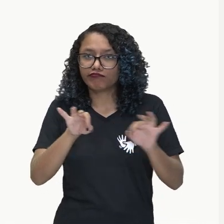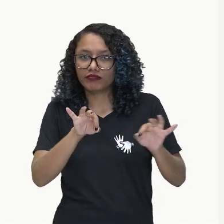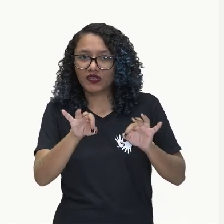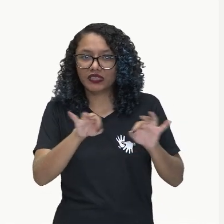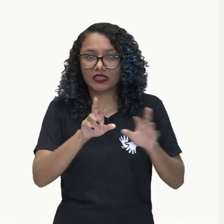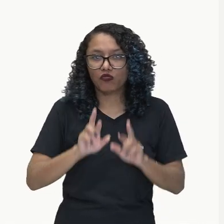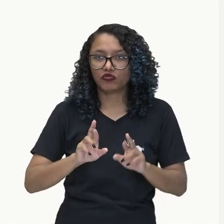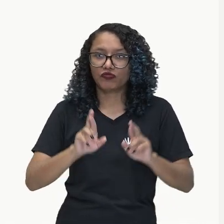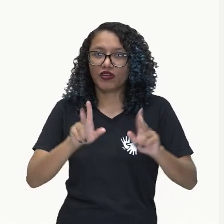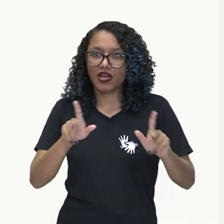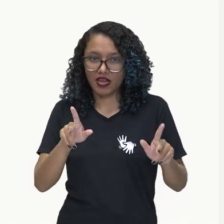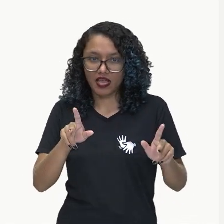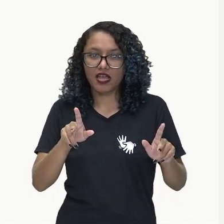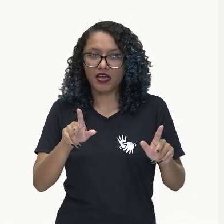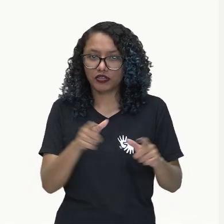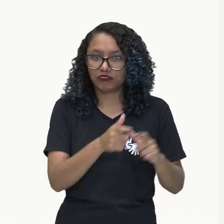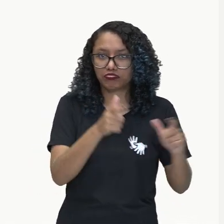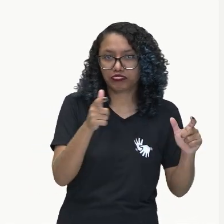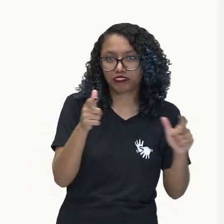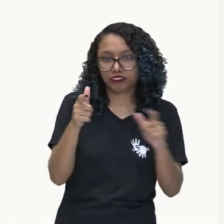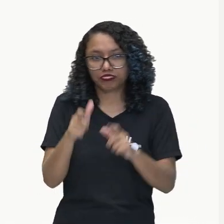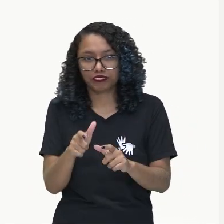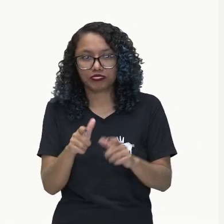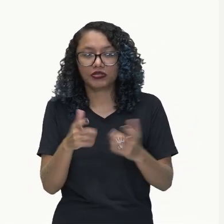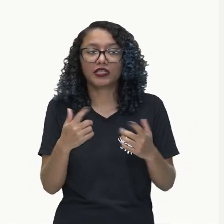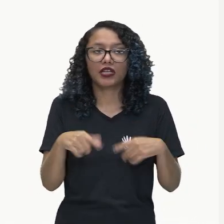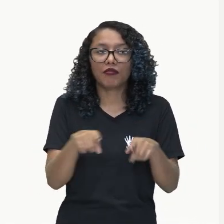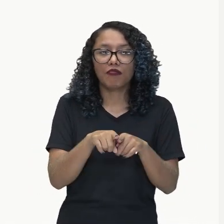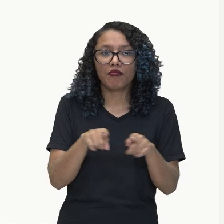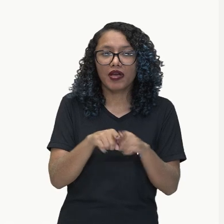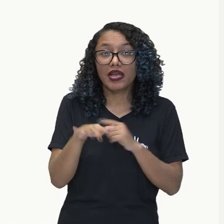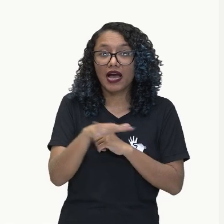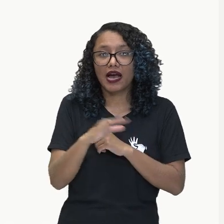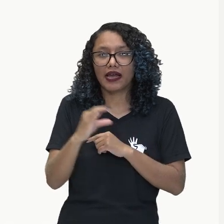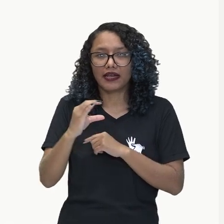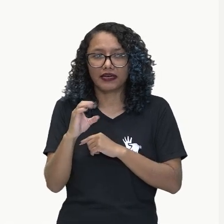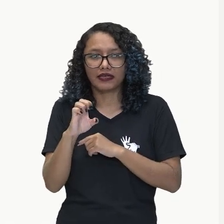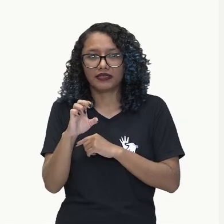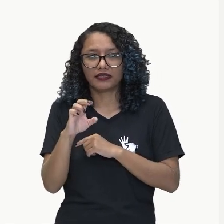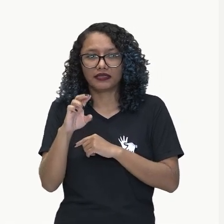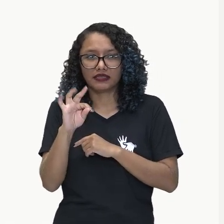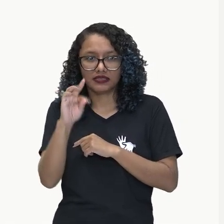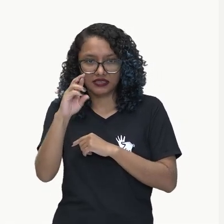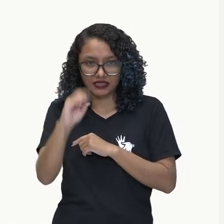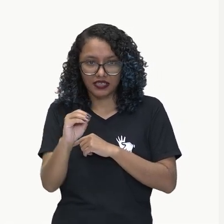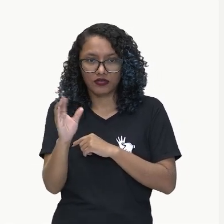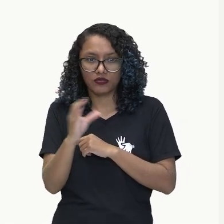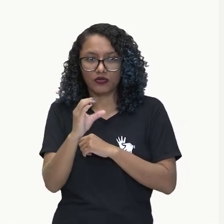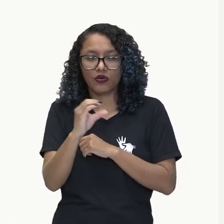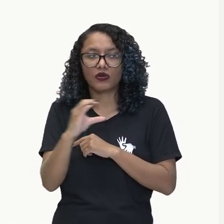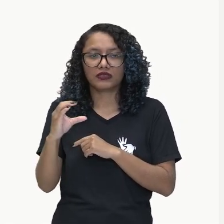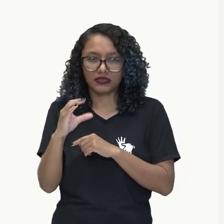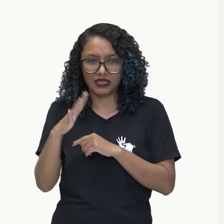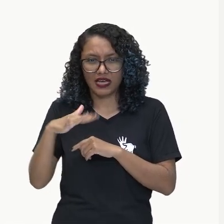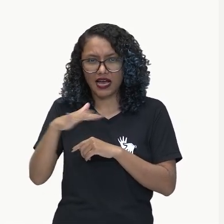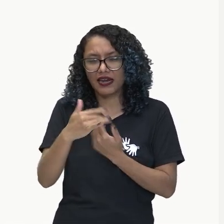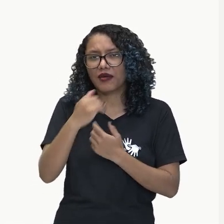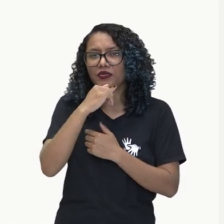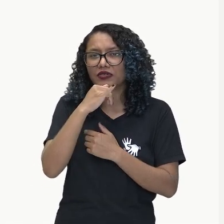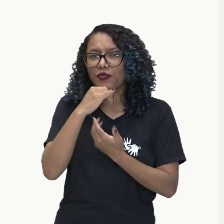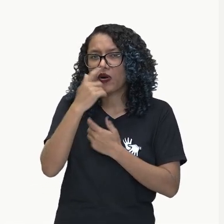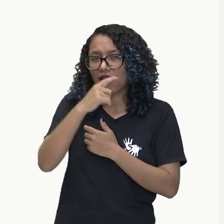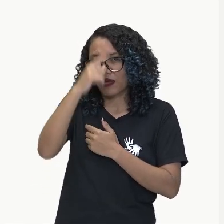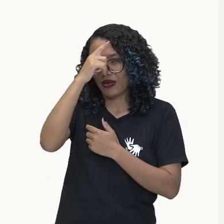centro-ocidental, que é a região em que vai pegar ali a parte da Alemanha, a parte da